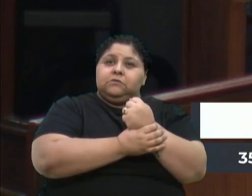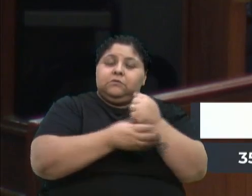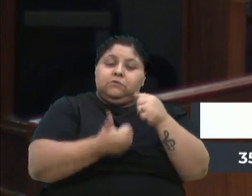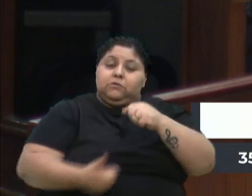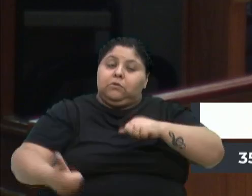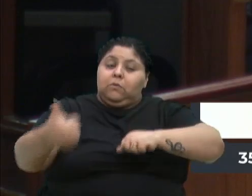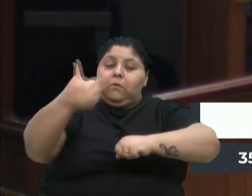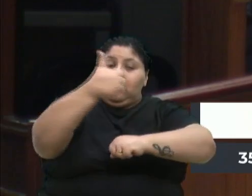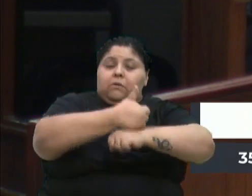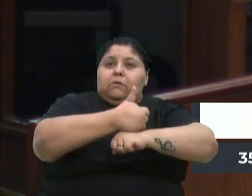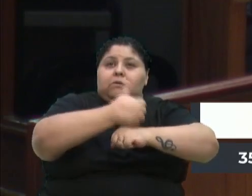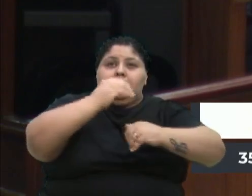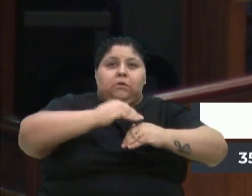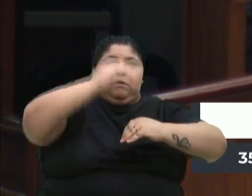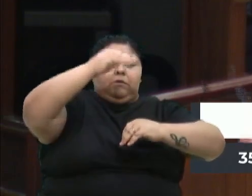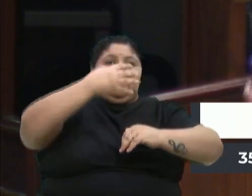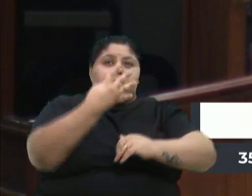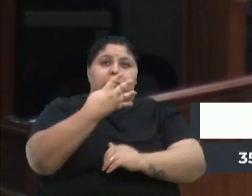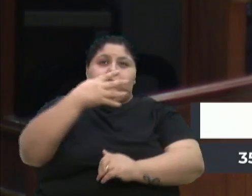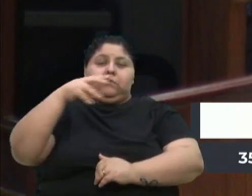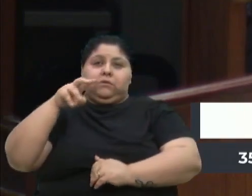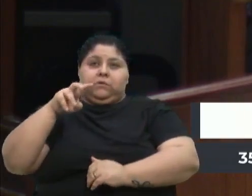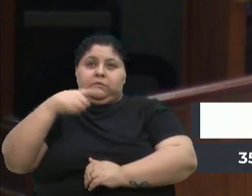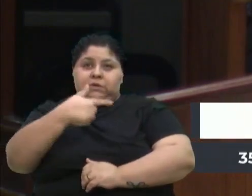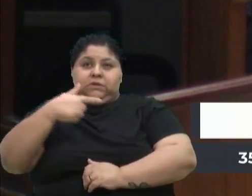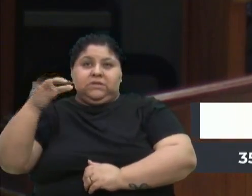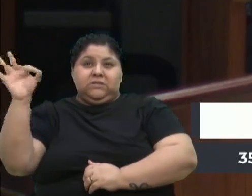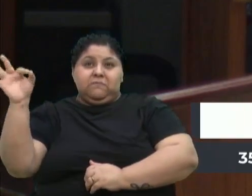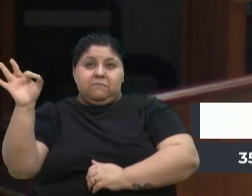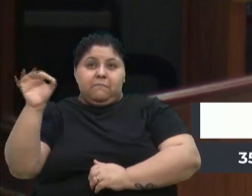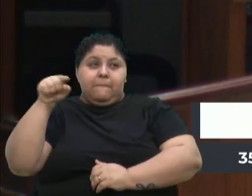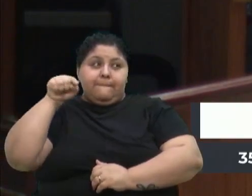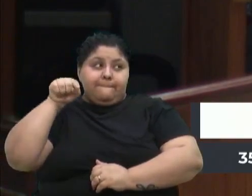substituir mais de 47 mil pontos.